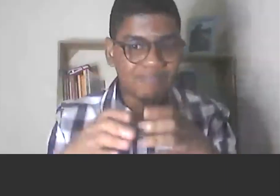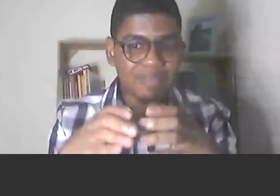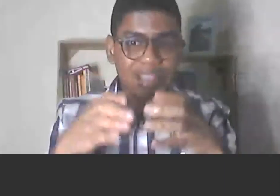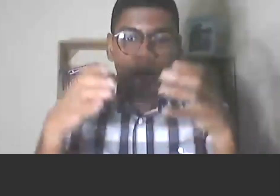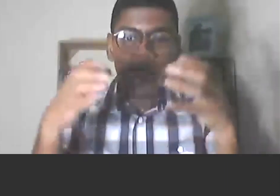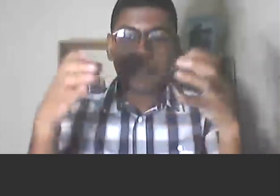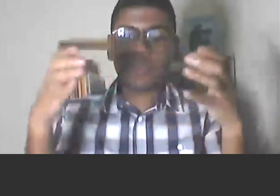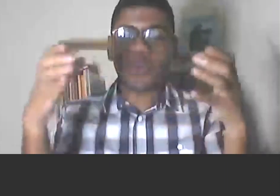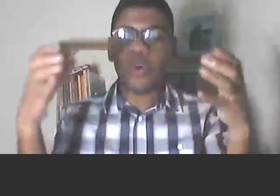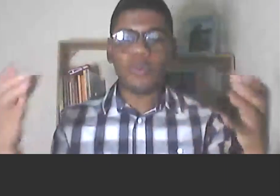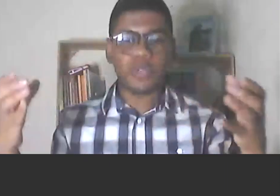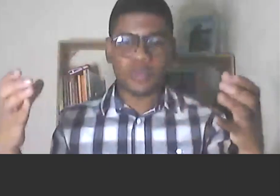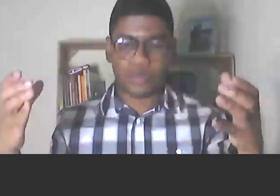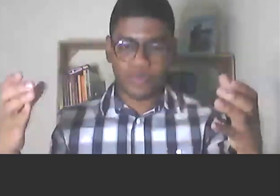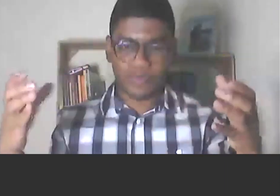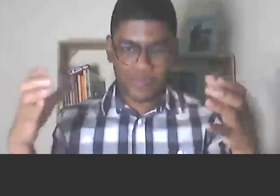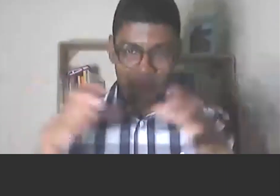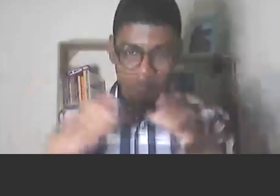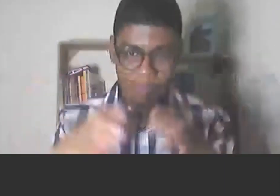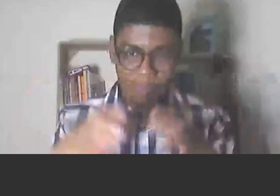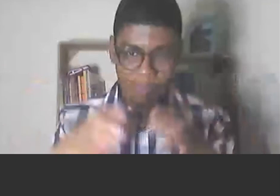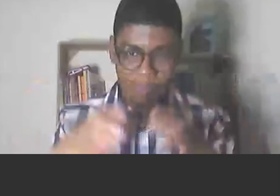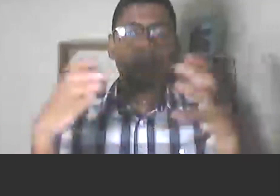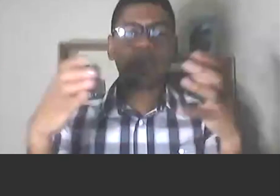receita aumentou muito.